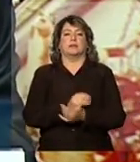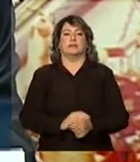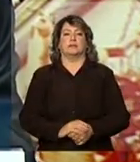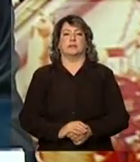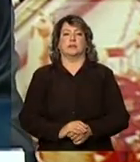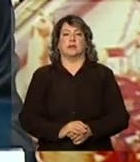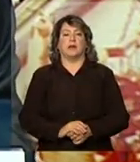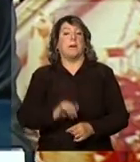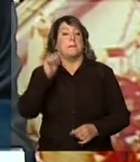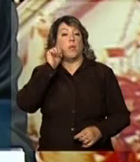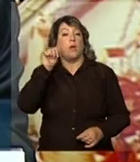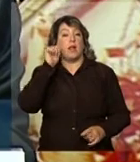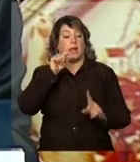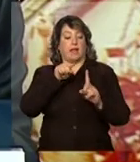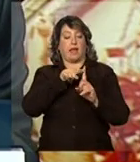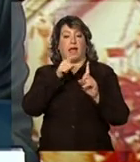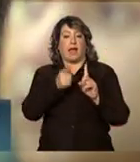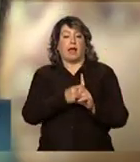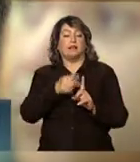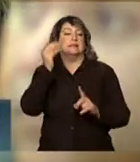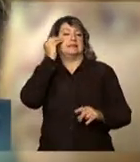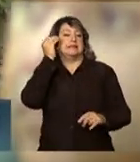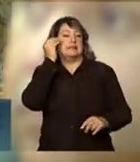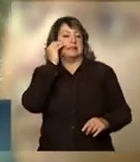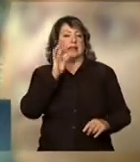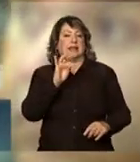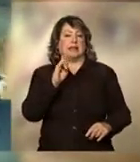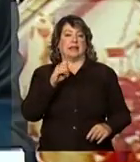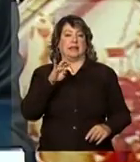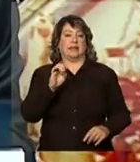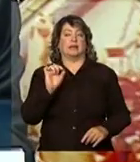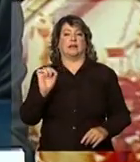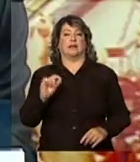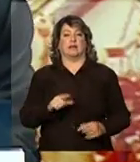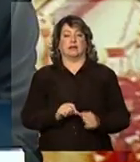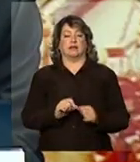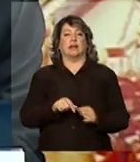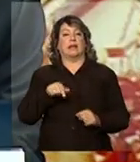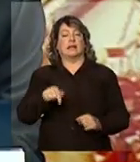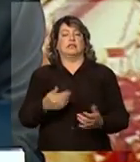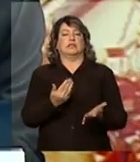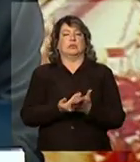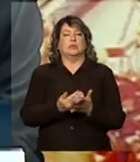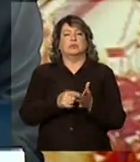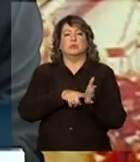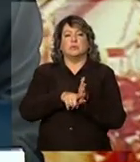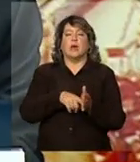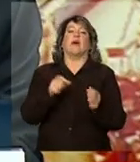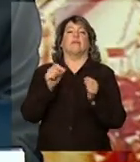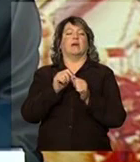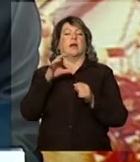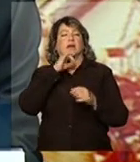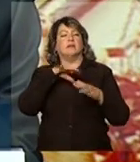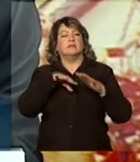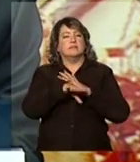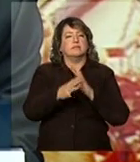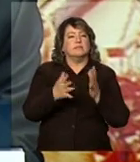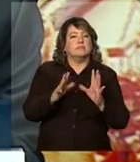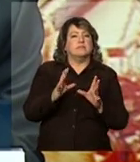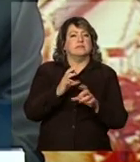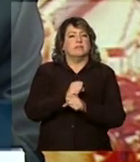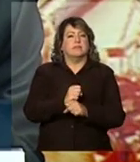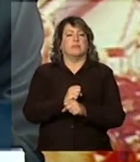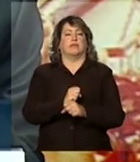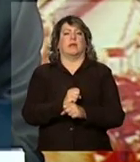algumas mulheres grávidas que vão sendo testadas, conscritos do Exército, e a partir desses estudos a gente faz uma estimativa de quantas